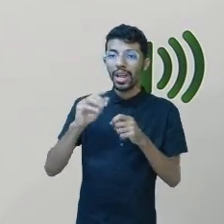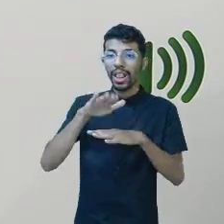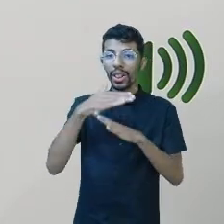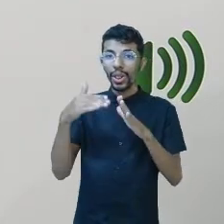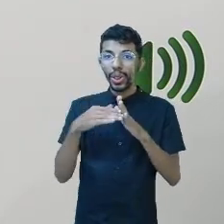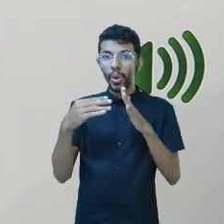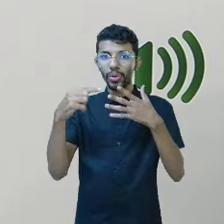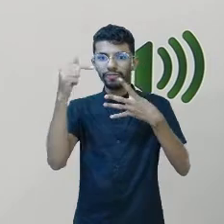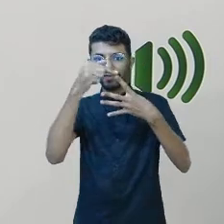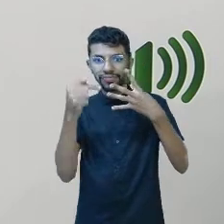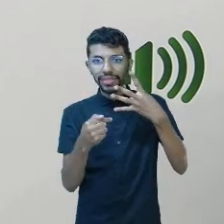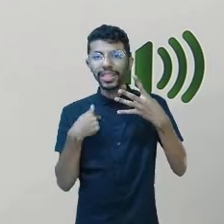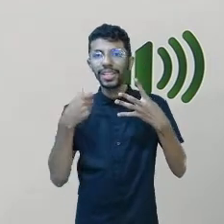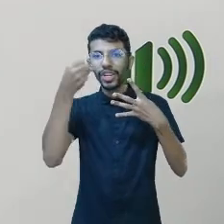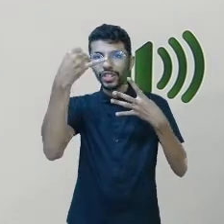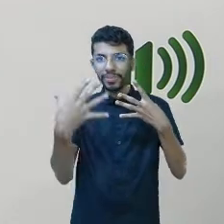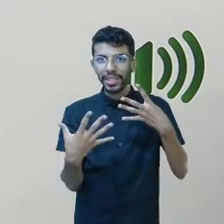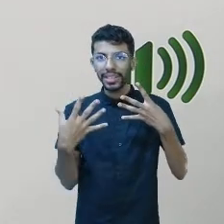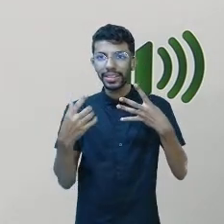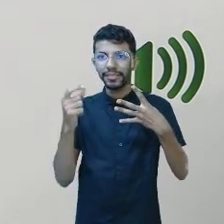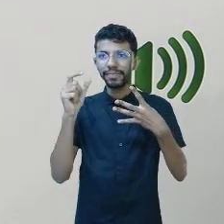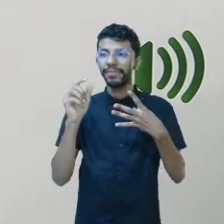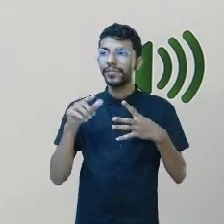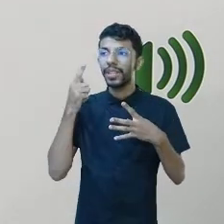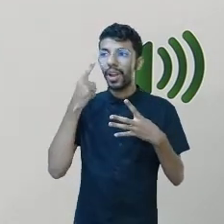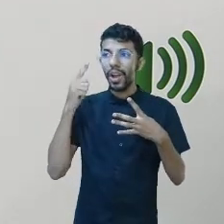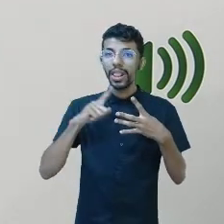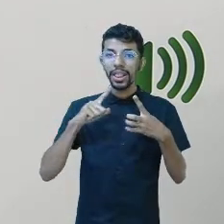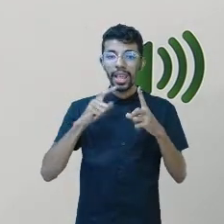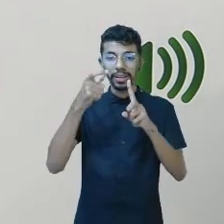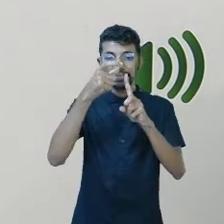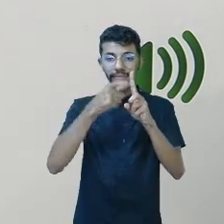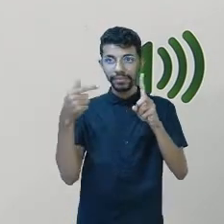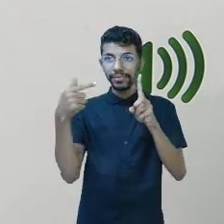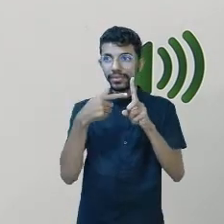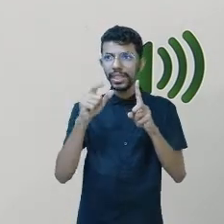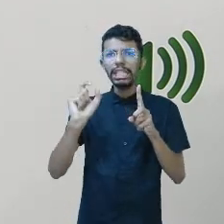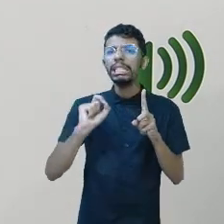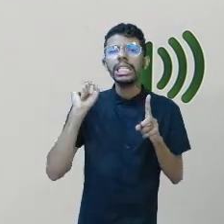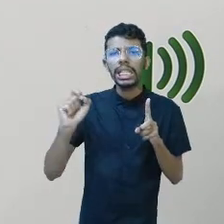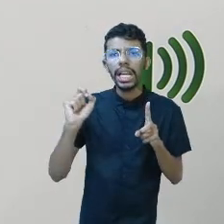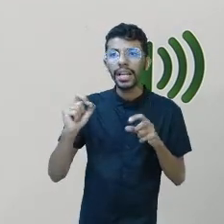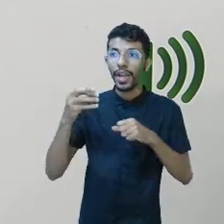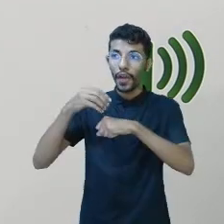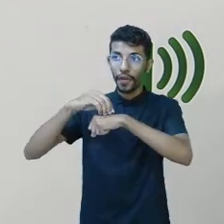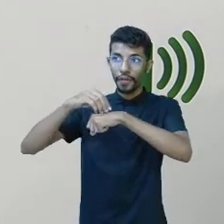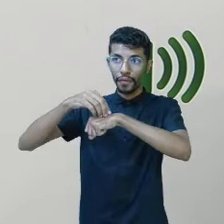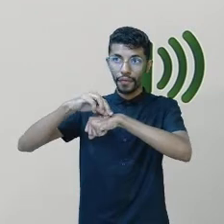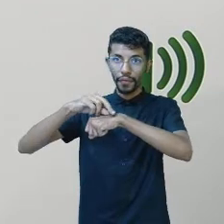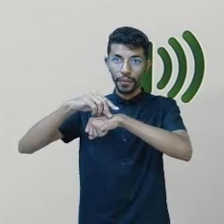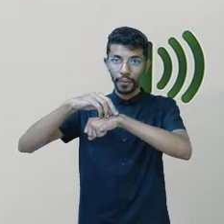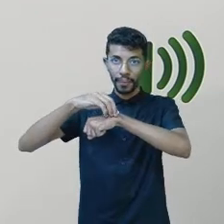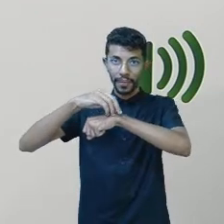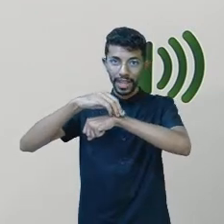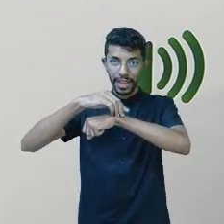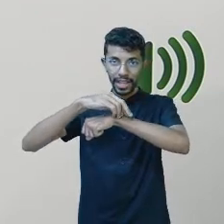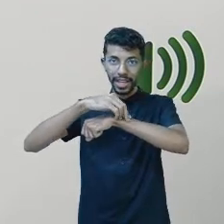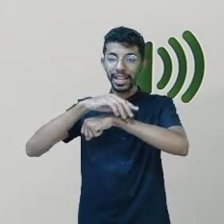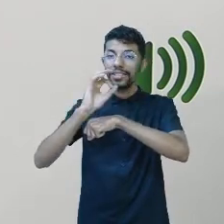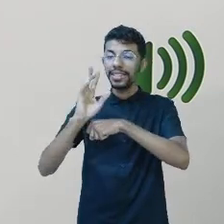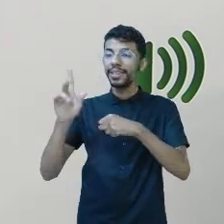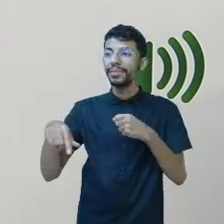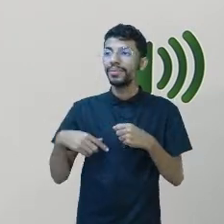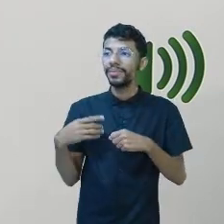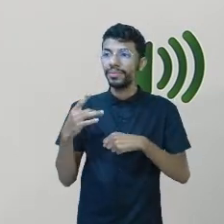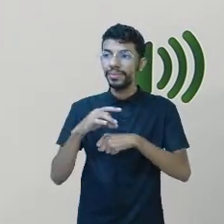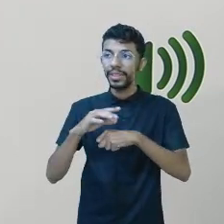falei anteriormente. Veja só, tem as personagens. Quem são as personagens? As 2 formigas. Tem